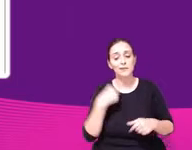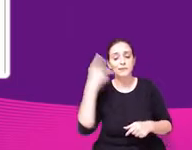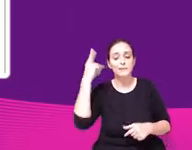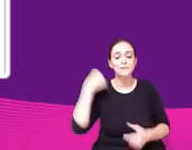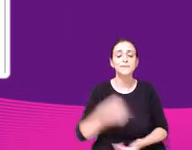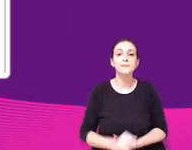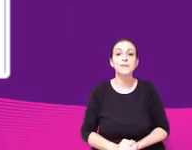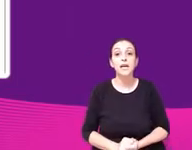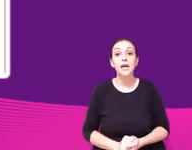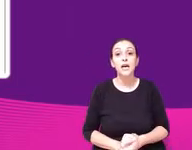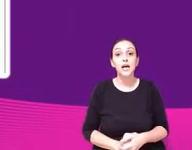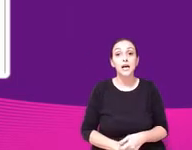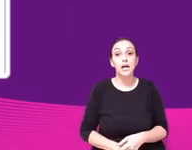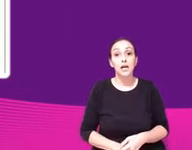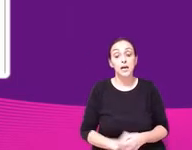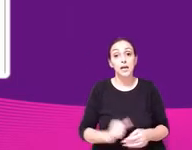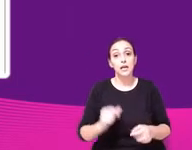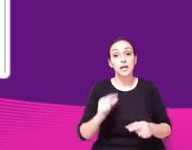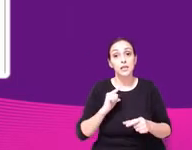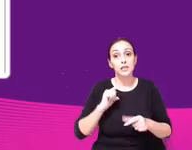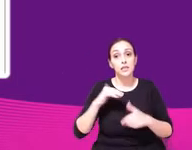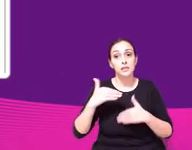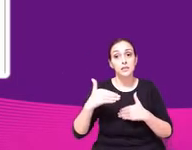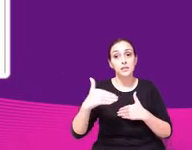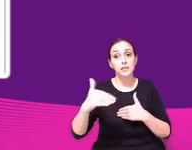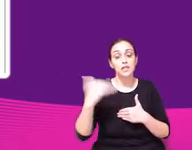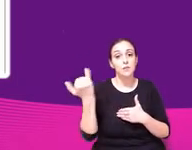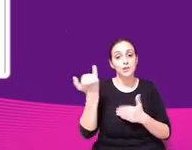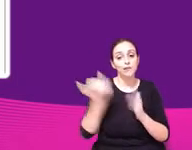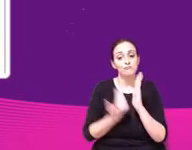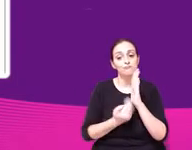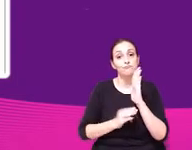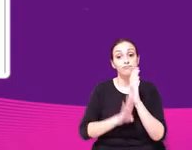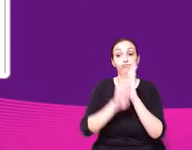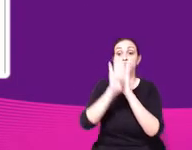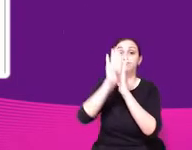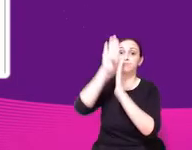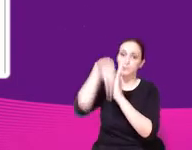Então, nós, depois desse importante aumento, tivemos esse decréscimo.